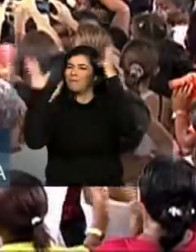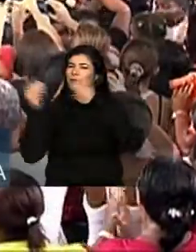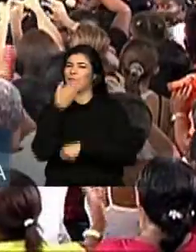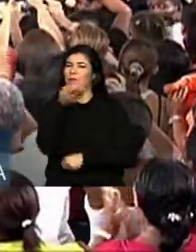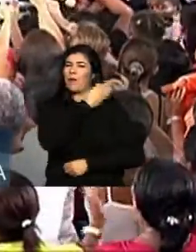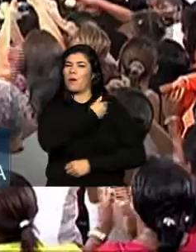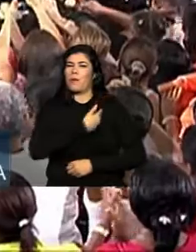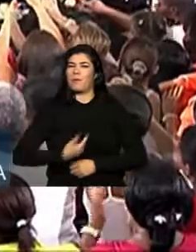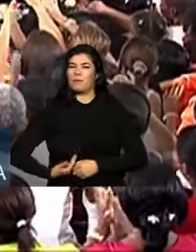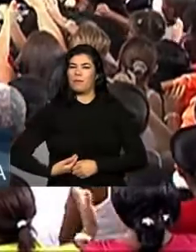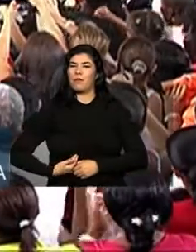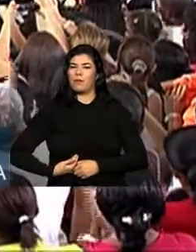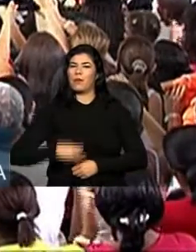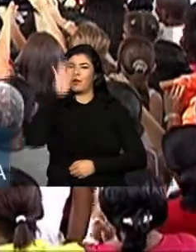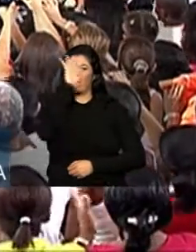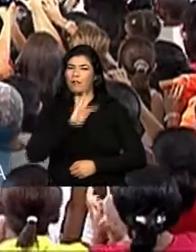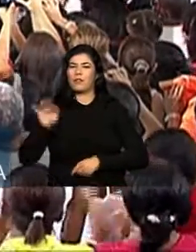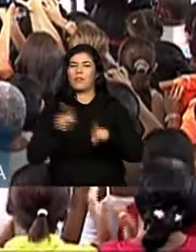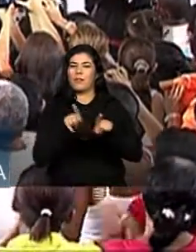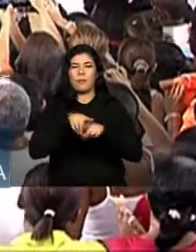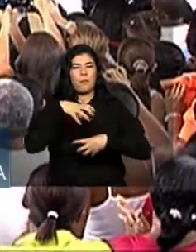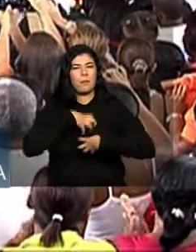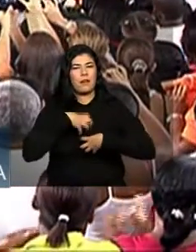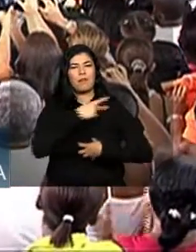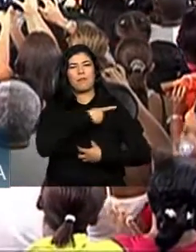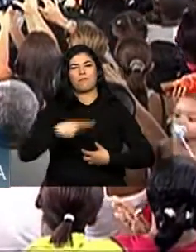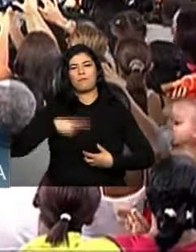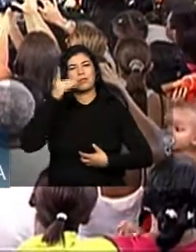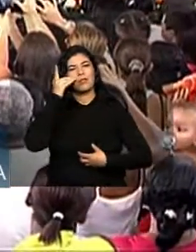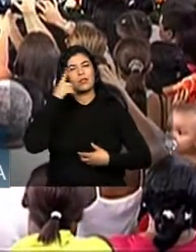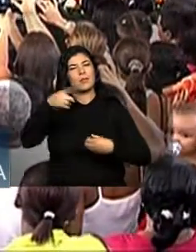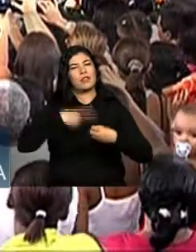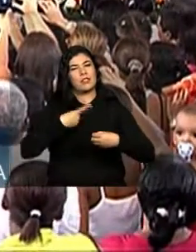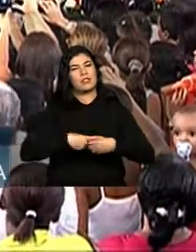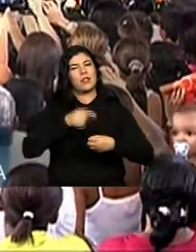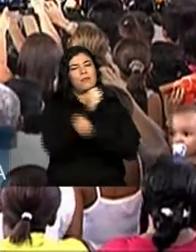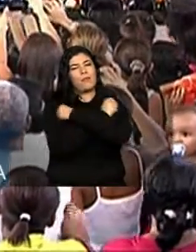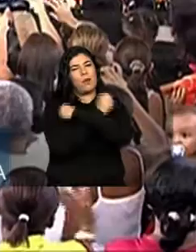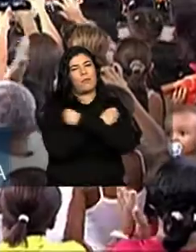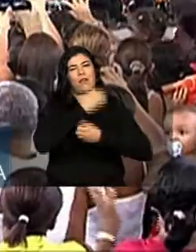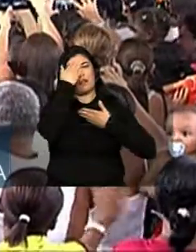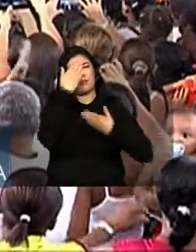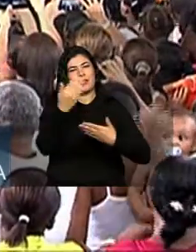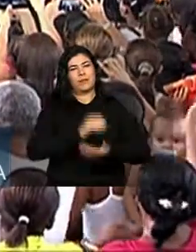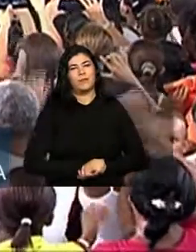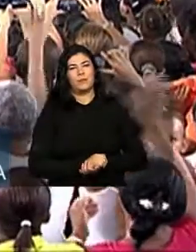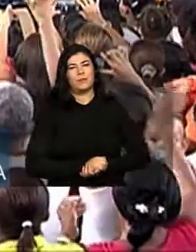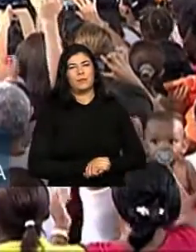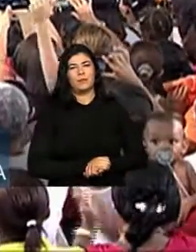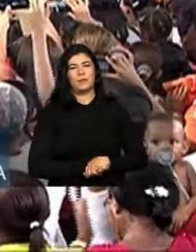pelo seu governo. Parabéns, Bahia. Parabéns, Feira de Santana, por essa grande conquista. Um abraço muito carinhoso.